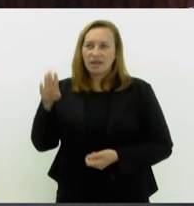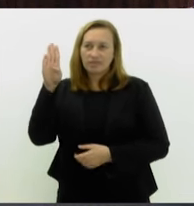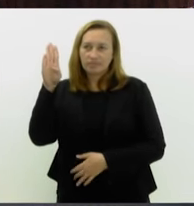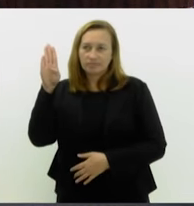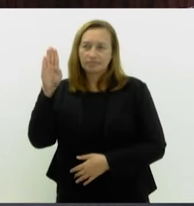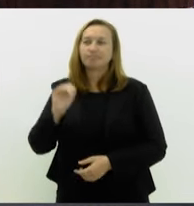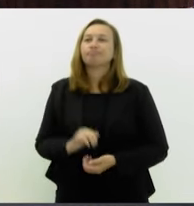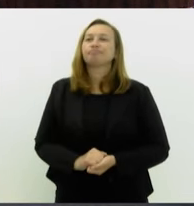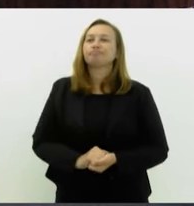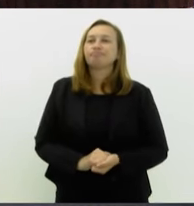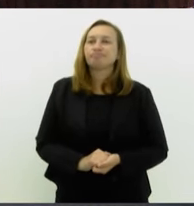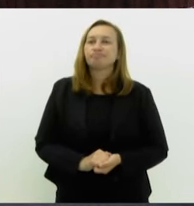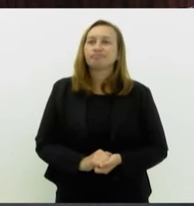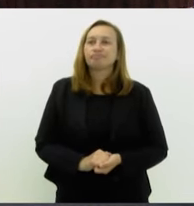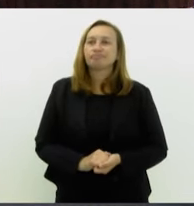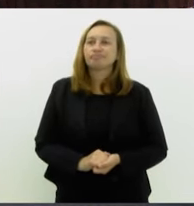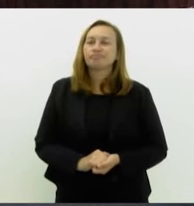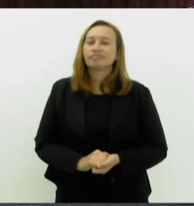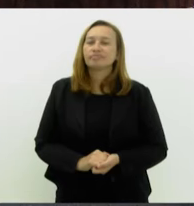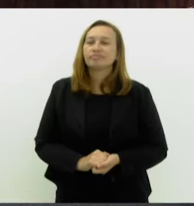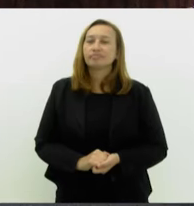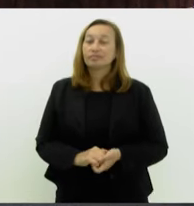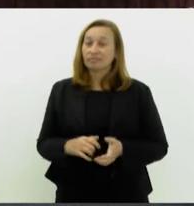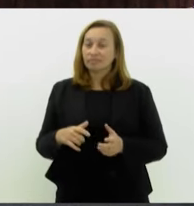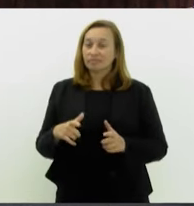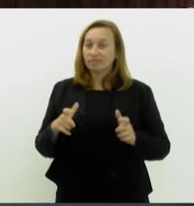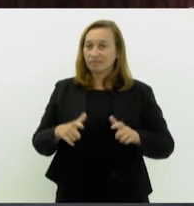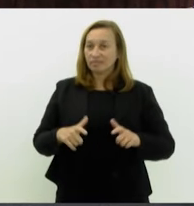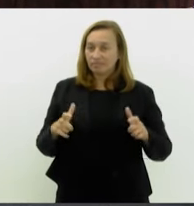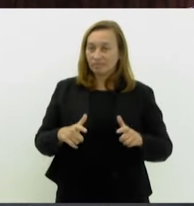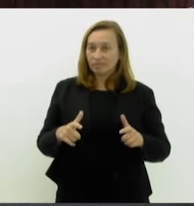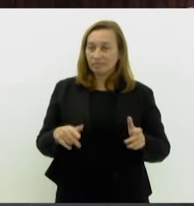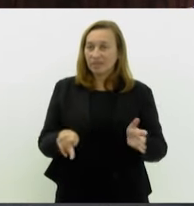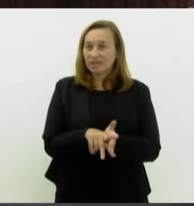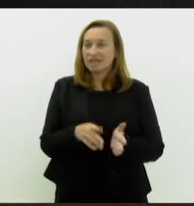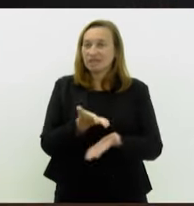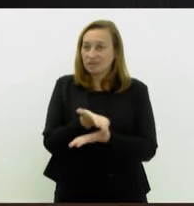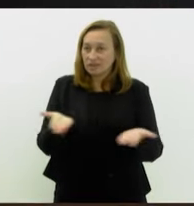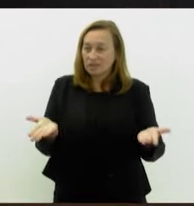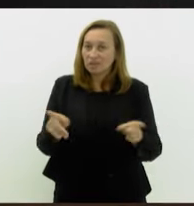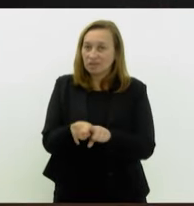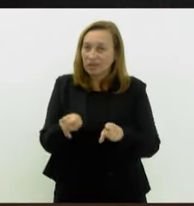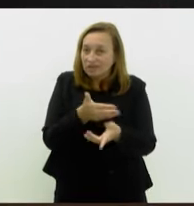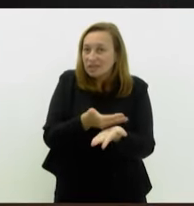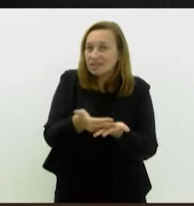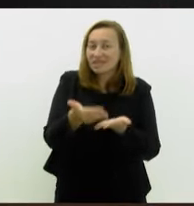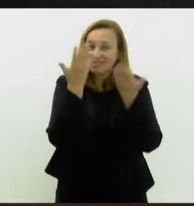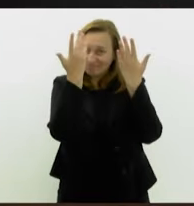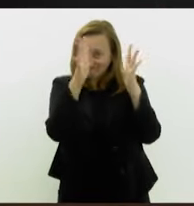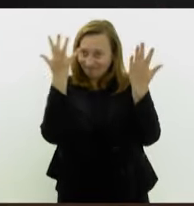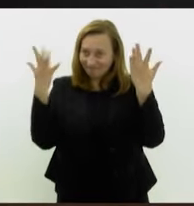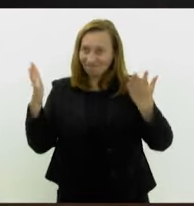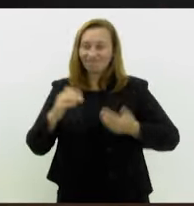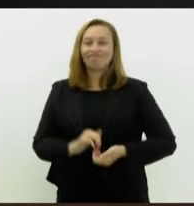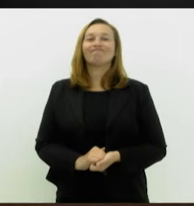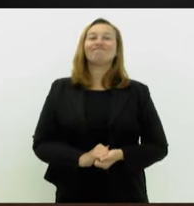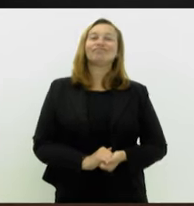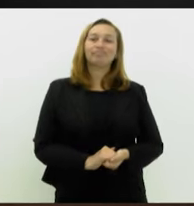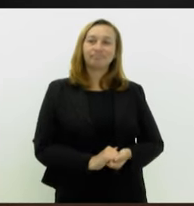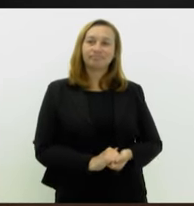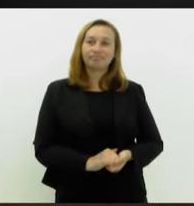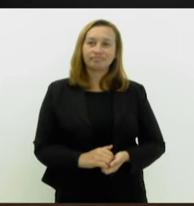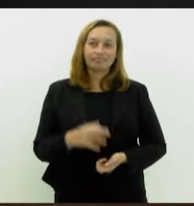pré-candidata Aqui é o espaço para principalmente pras pré-candidatas Parabéns eh